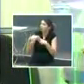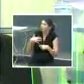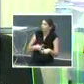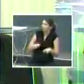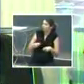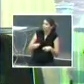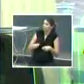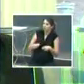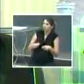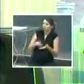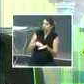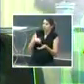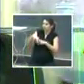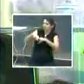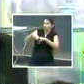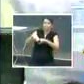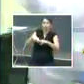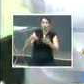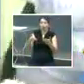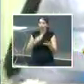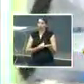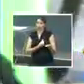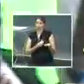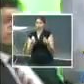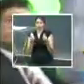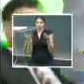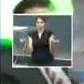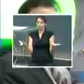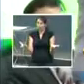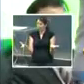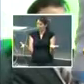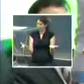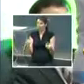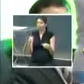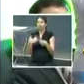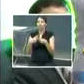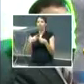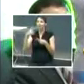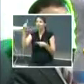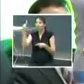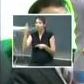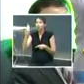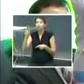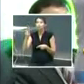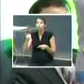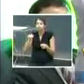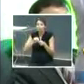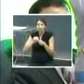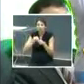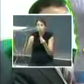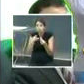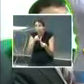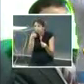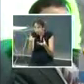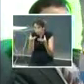da cama e o nome do Senhor foi glorificado. Porque Deus, ele nunca faz do jeito que você quer. Então eu quero te convidar nesta